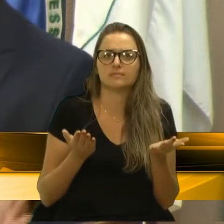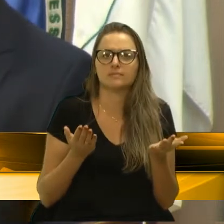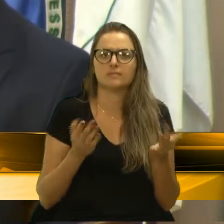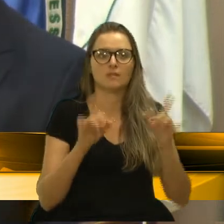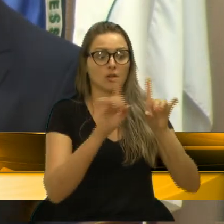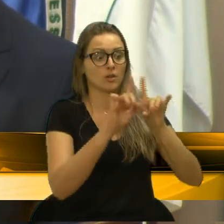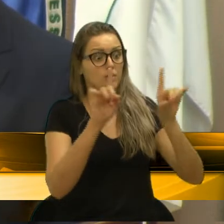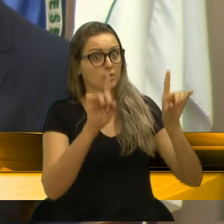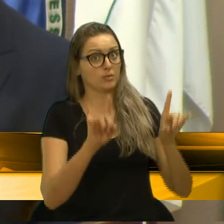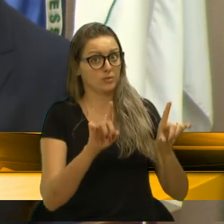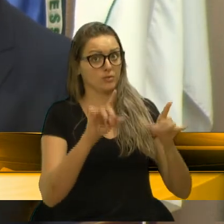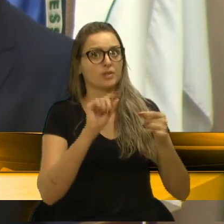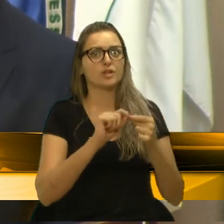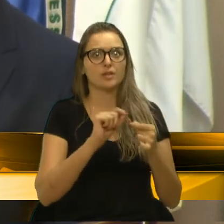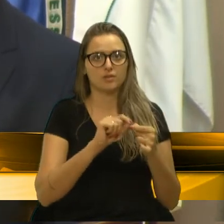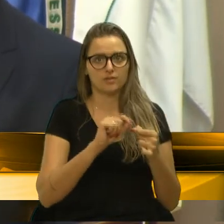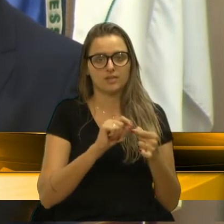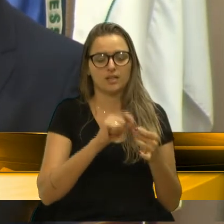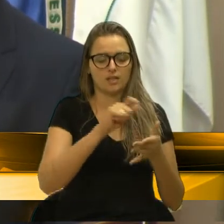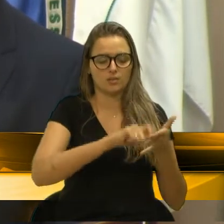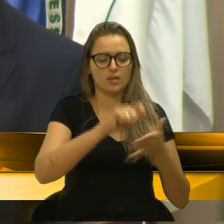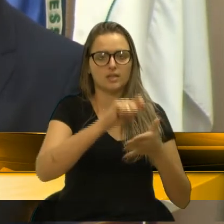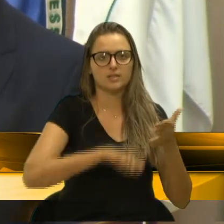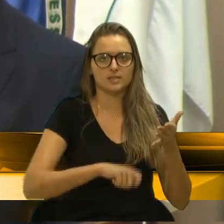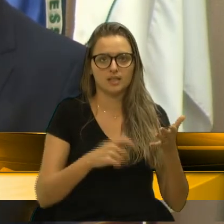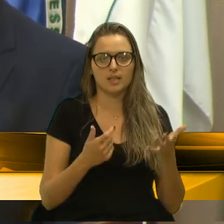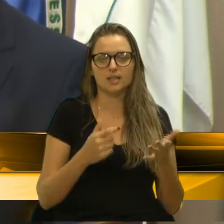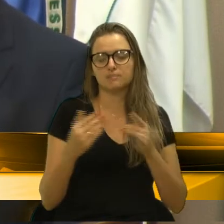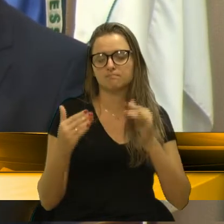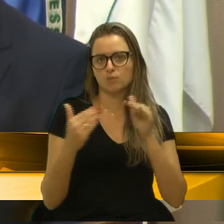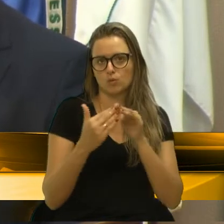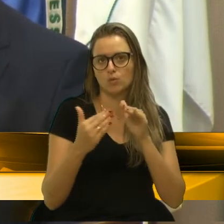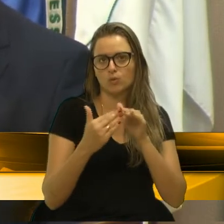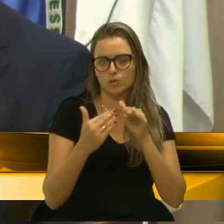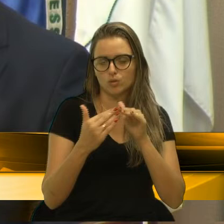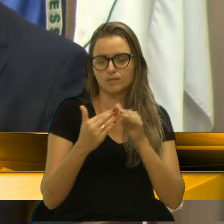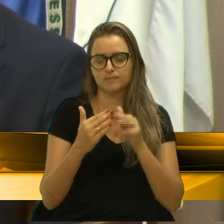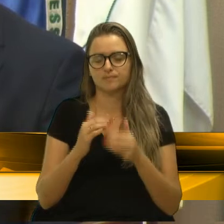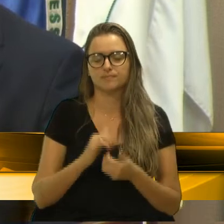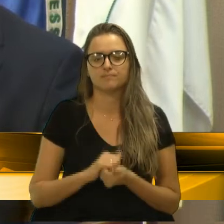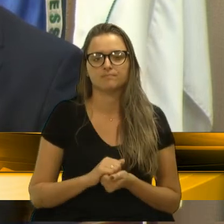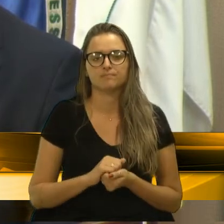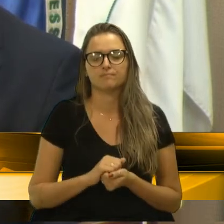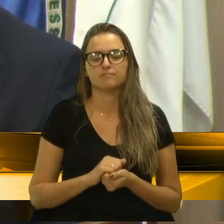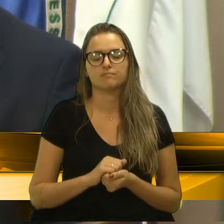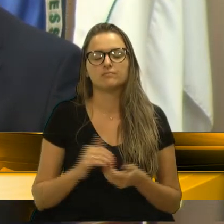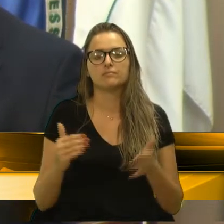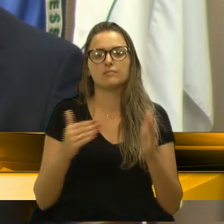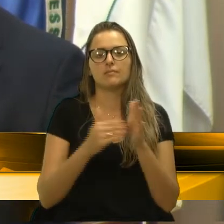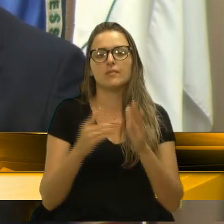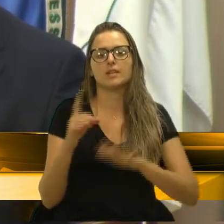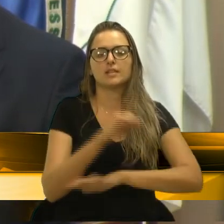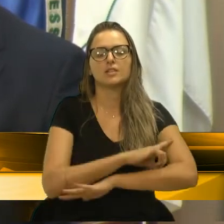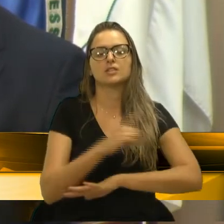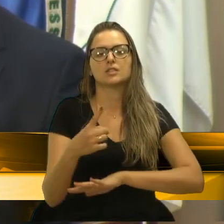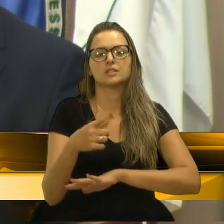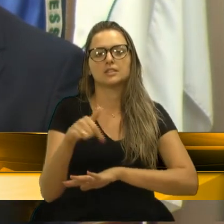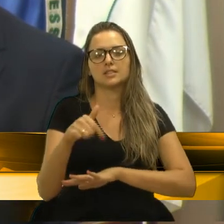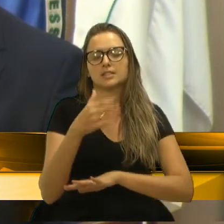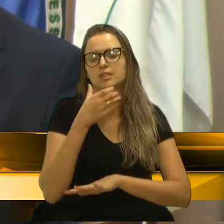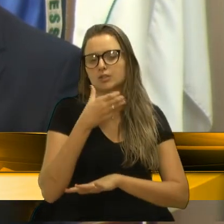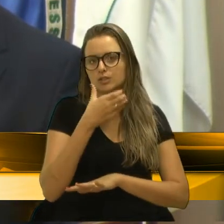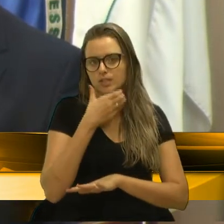servidores acabaram assinando, ele deu o de acordo, e até o dia 17 de dezembro, quando